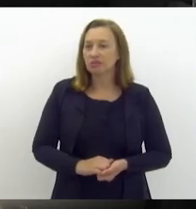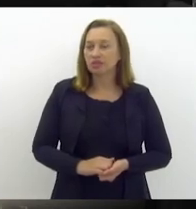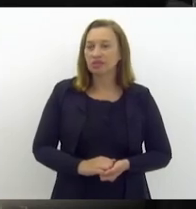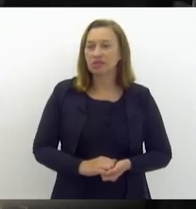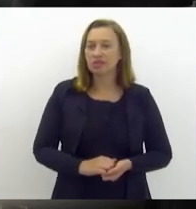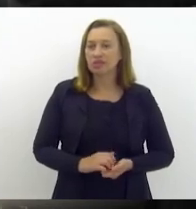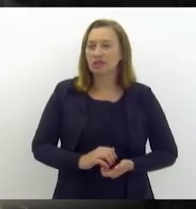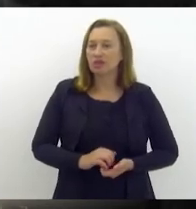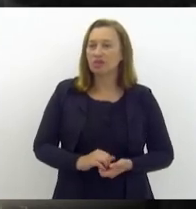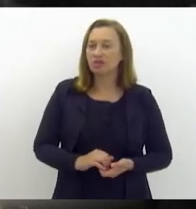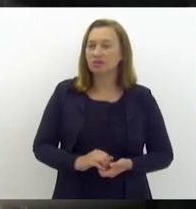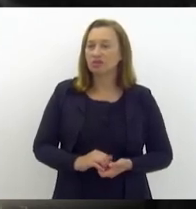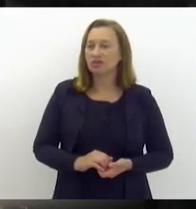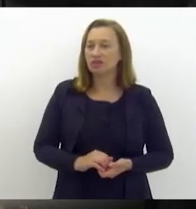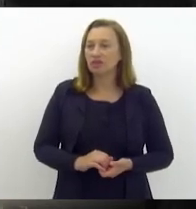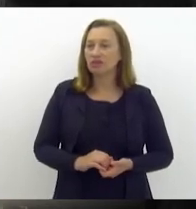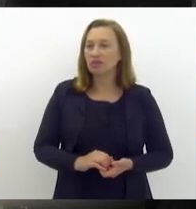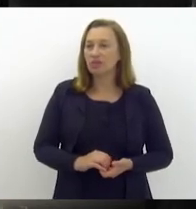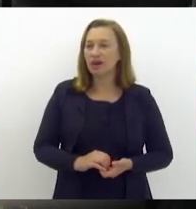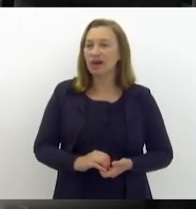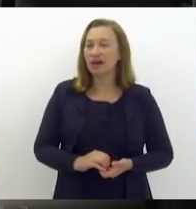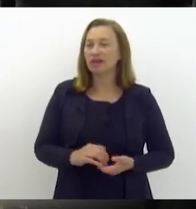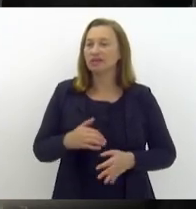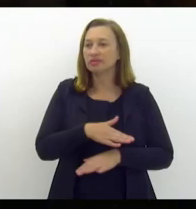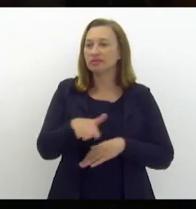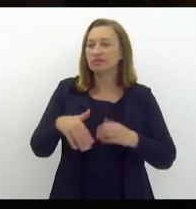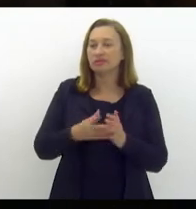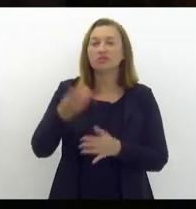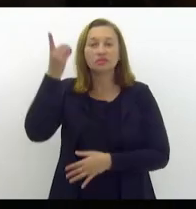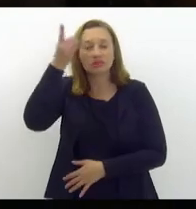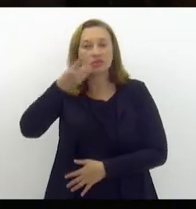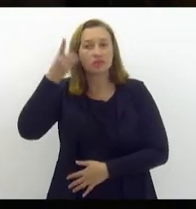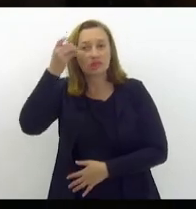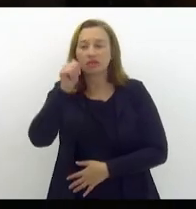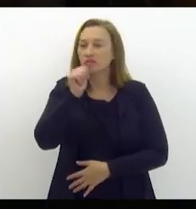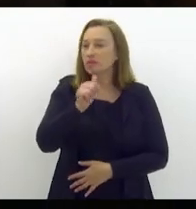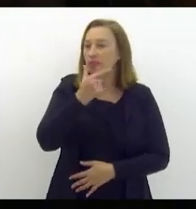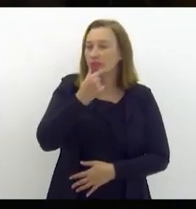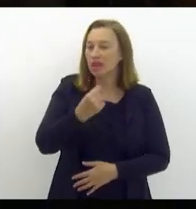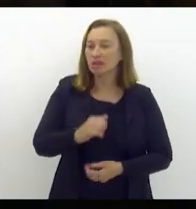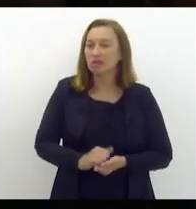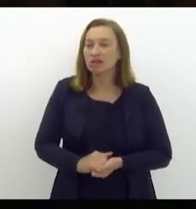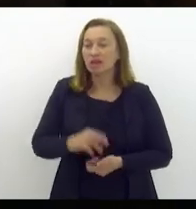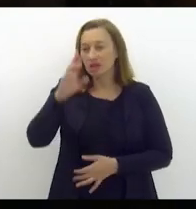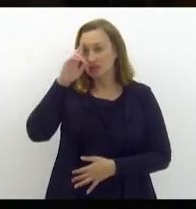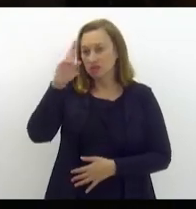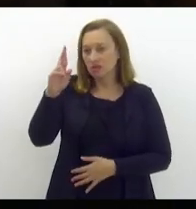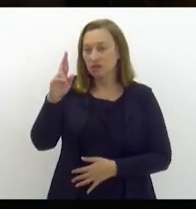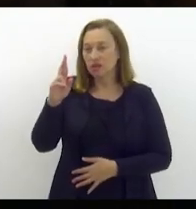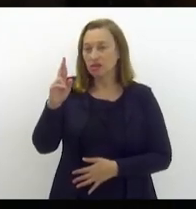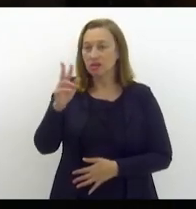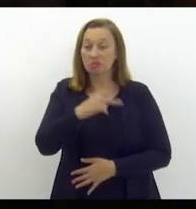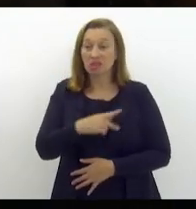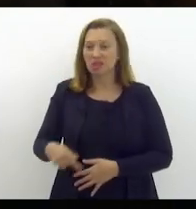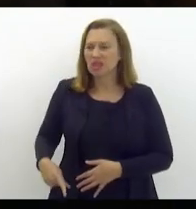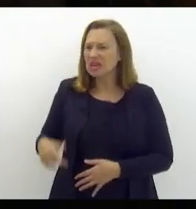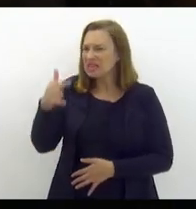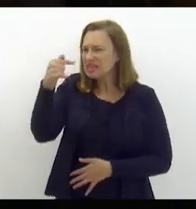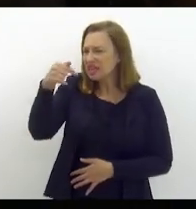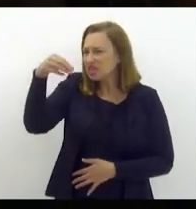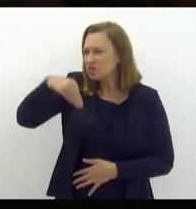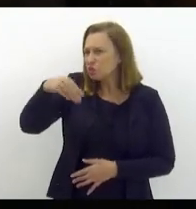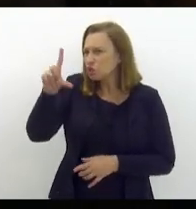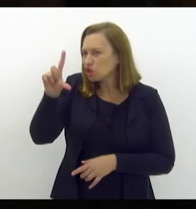Senhora presidenta, senhoras deputadas, senhores deputados. Senhora presidenta, a senhora me deu 7 minutos. Houve uma redução